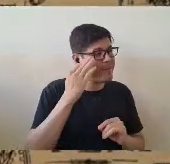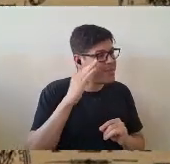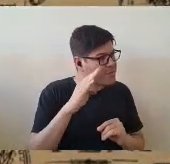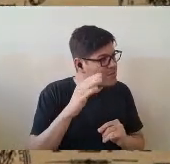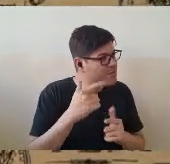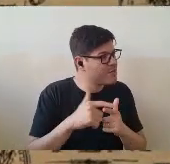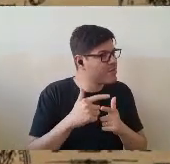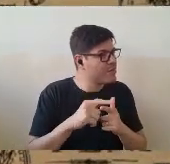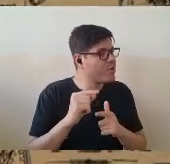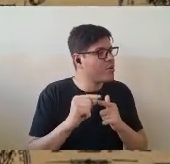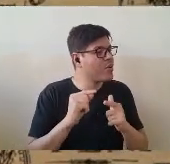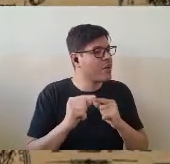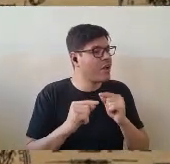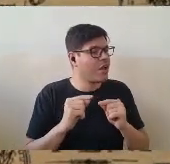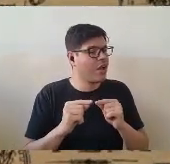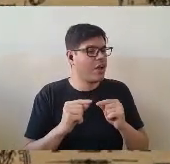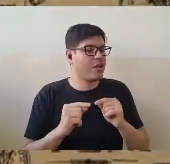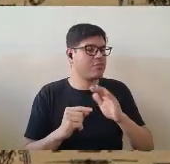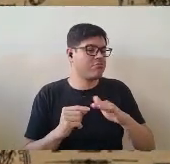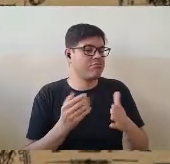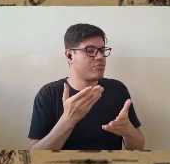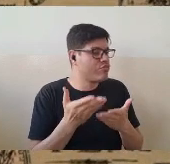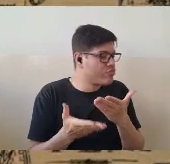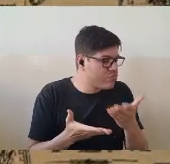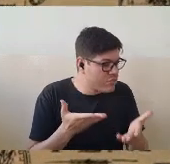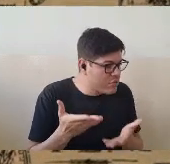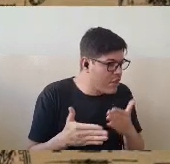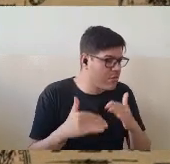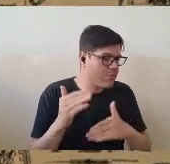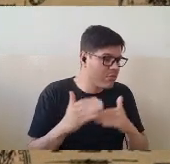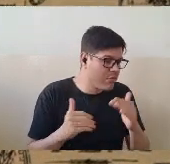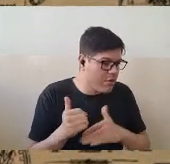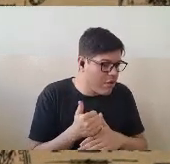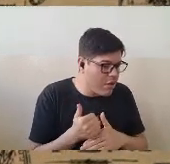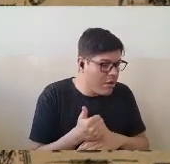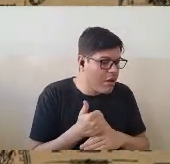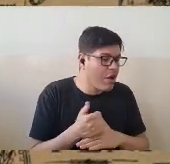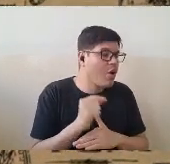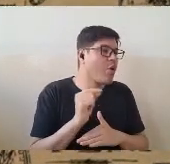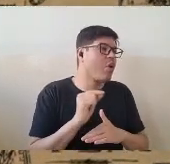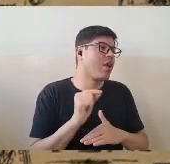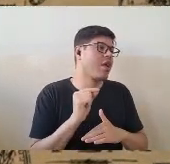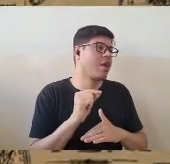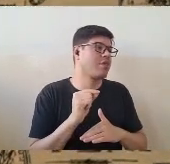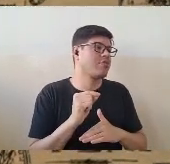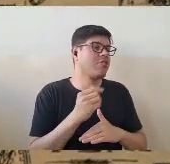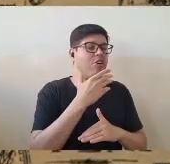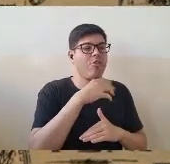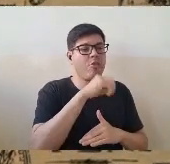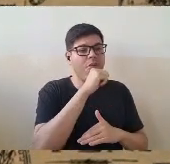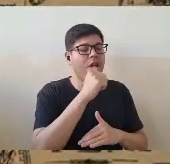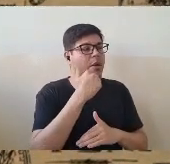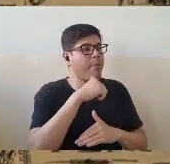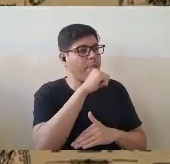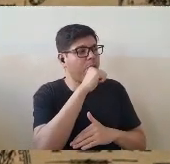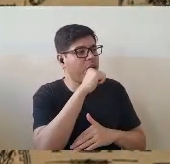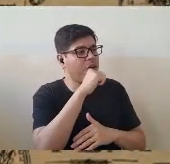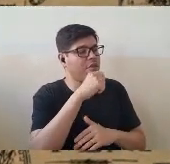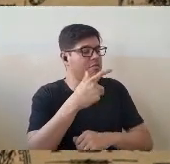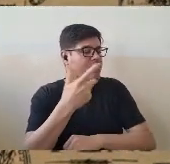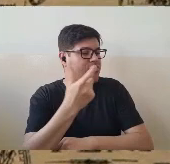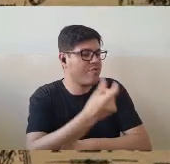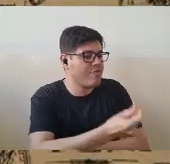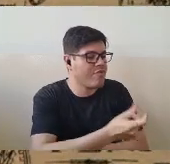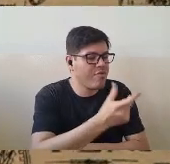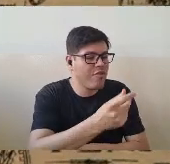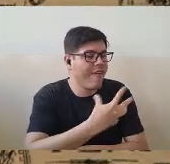é realmente essa omissão dos pais não vacinando contra a Covid. Você está entendendo? E tem Se me muita